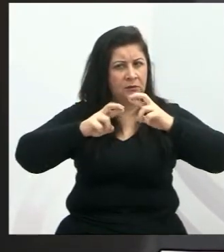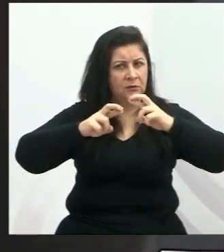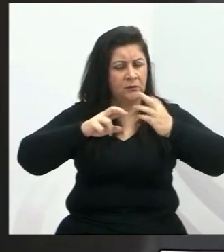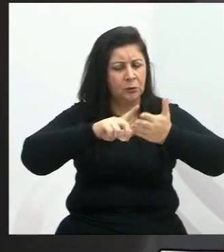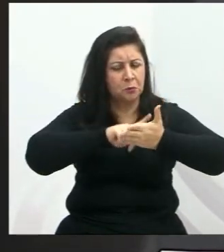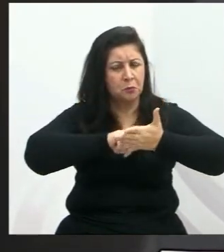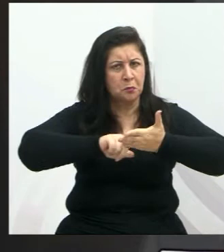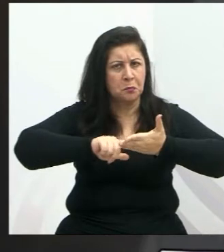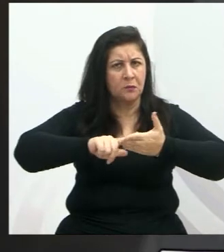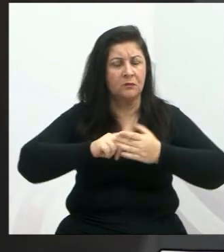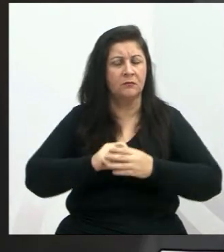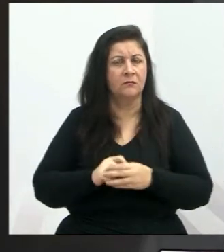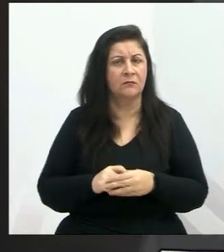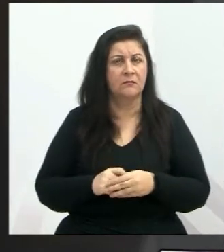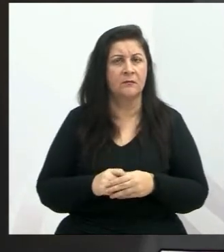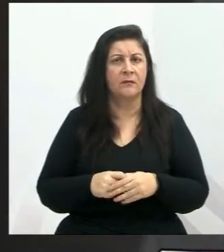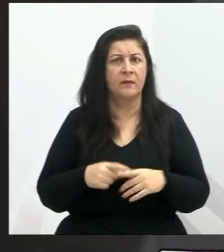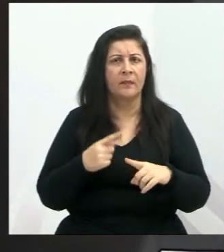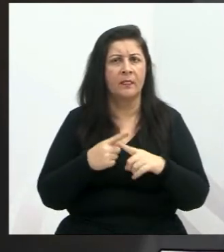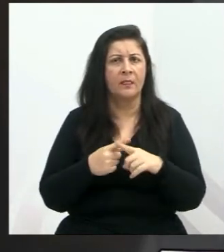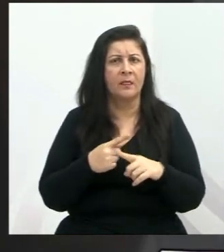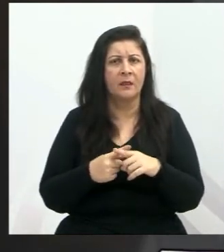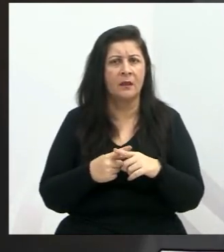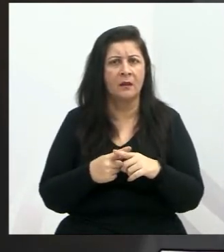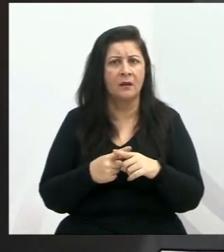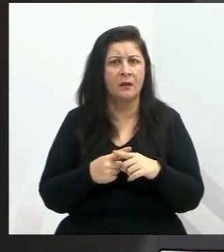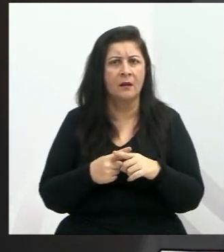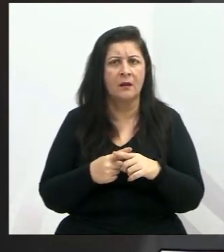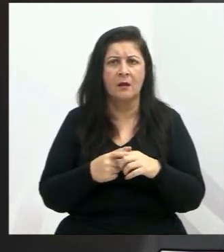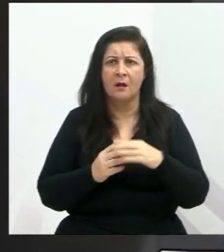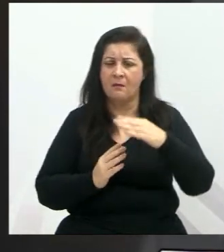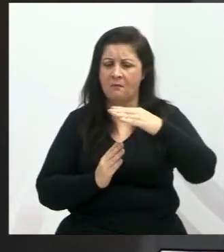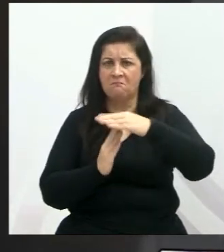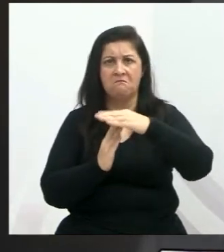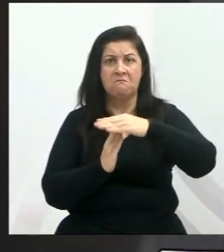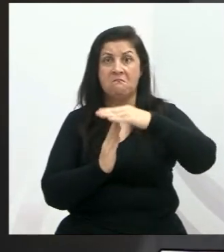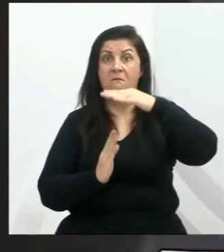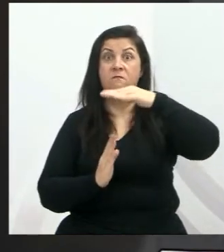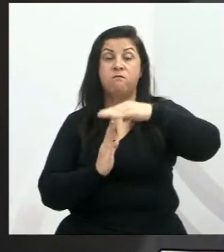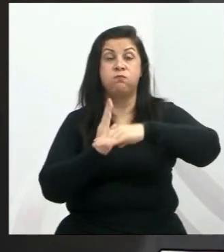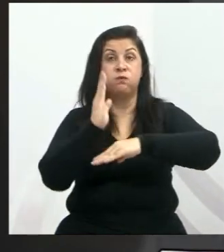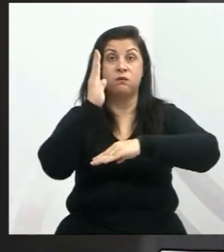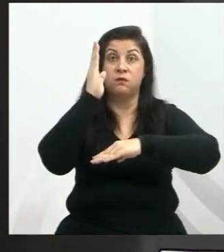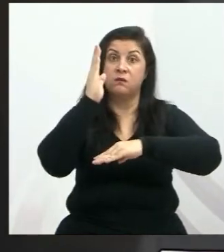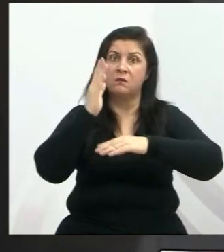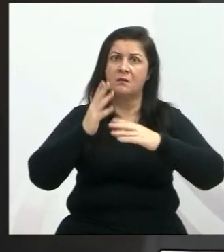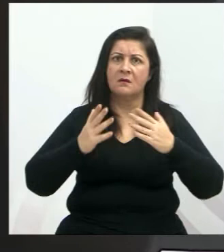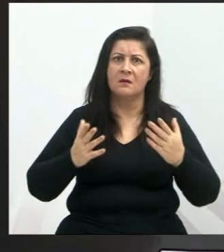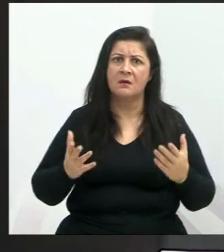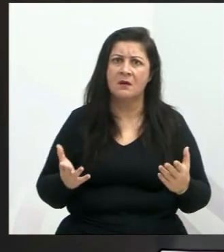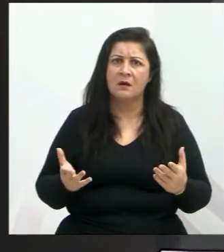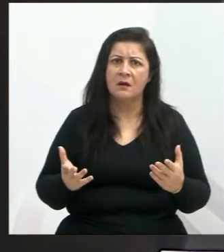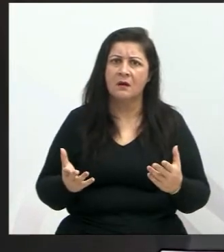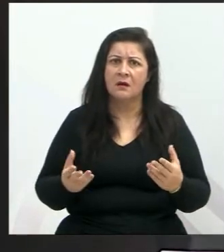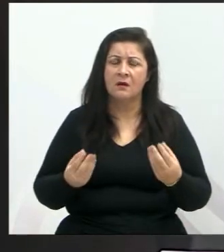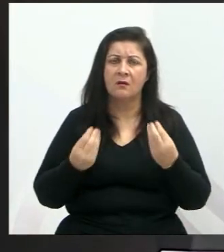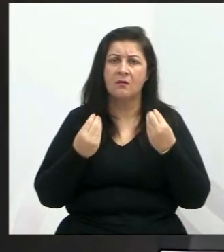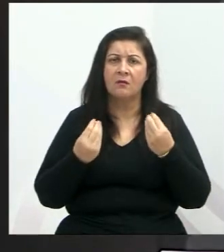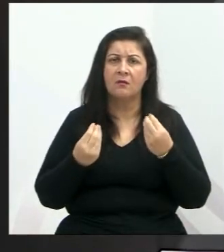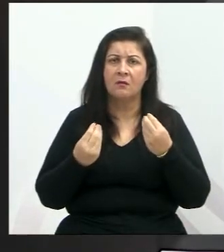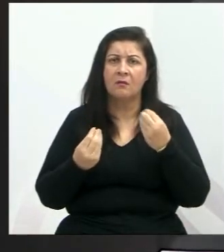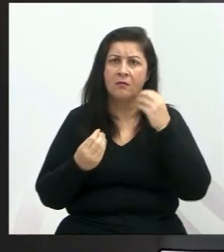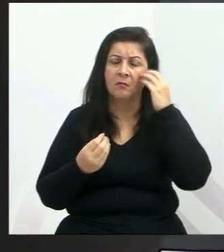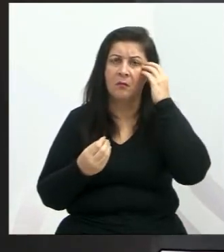são poucas, estão passando do limite a hora que humilham comerciantes da